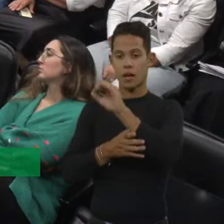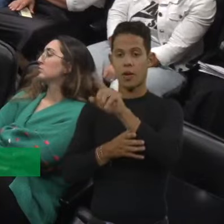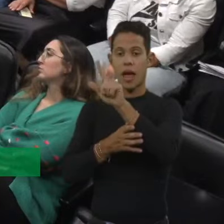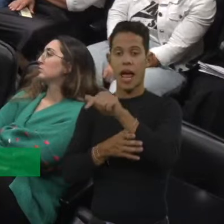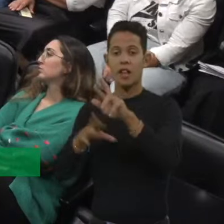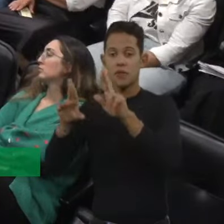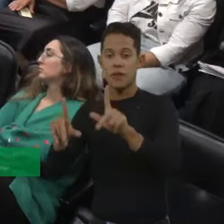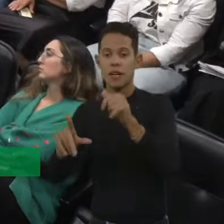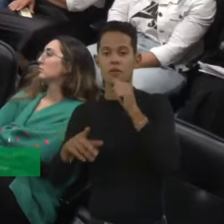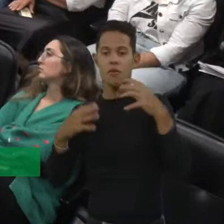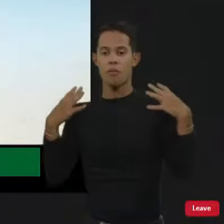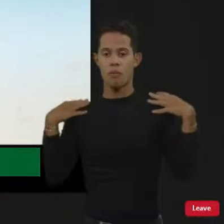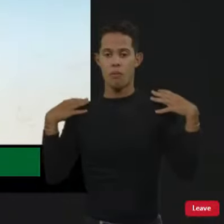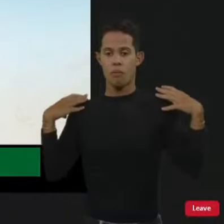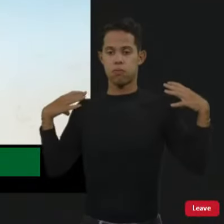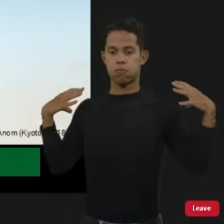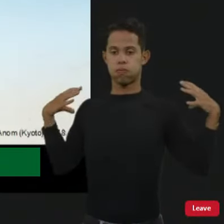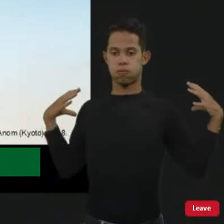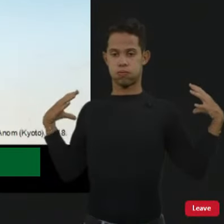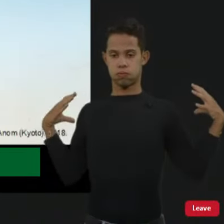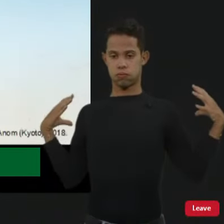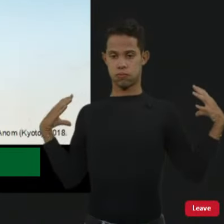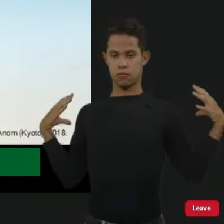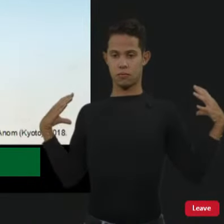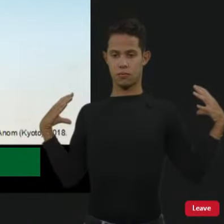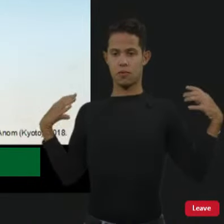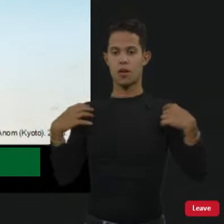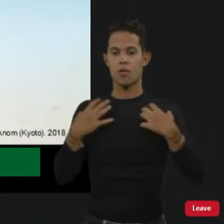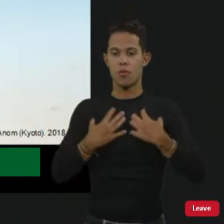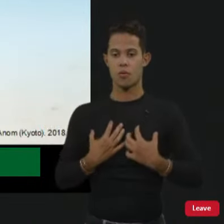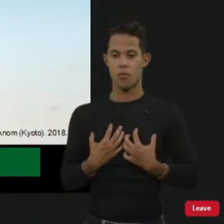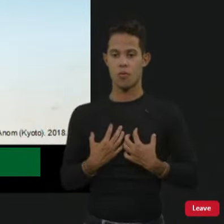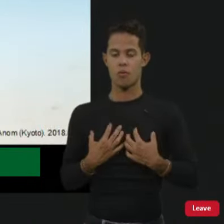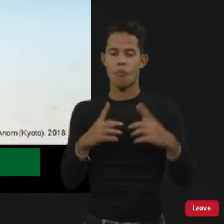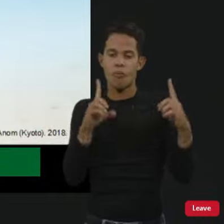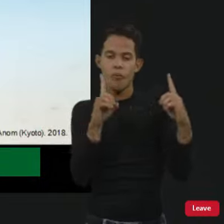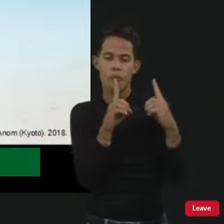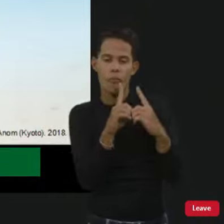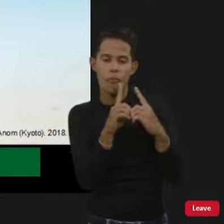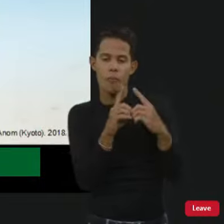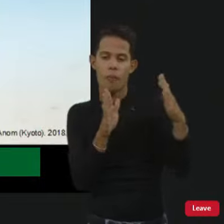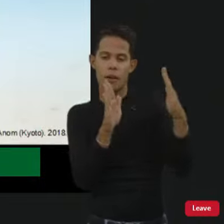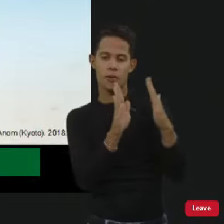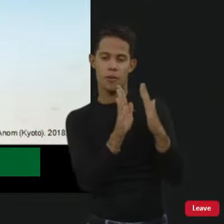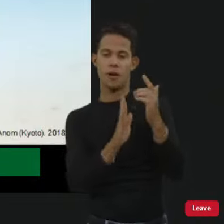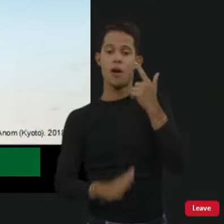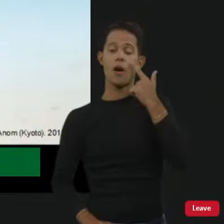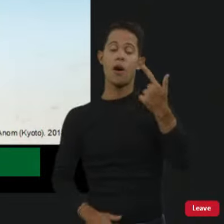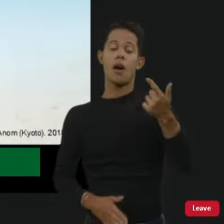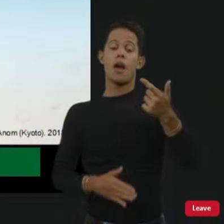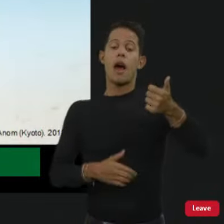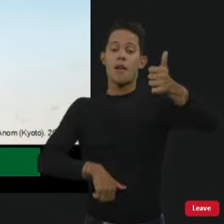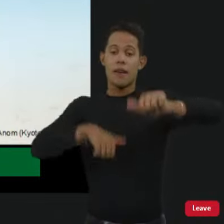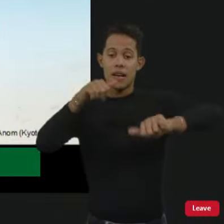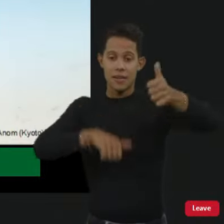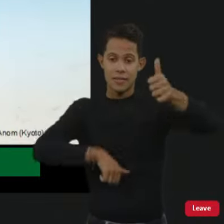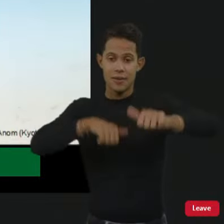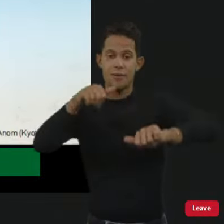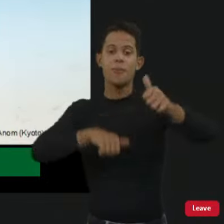os membros são menores. E nós podemos fazer esse diagnóstico já na vida intrauterina.